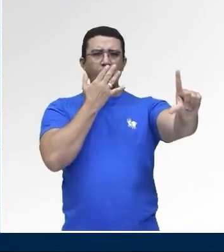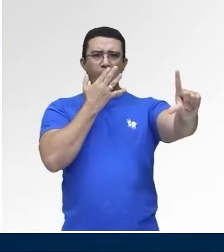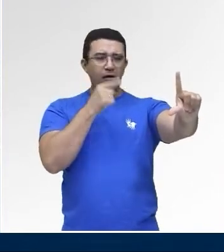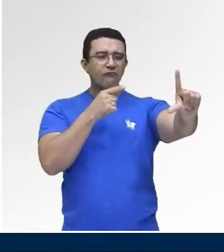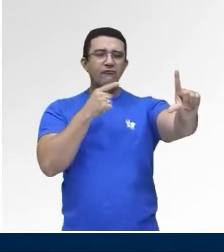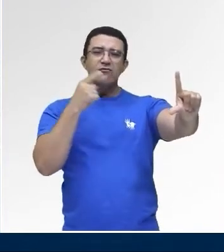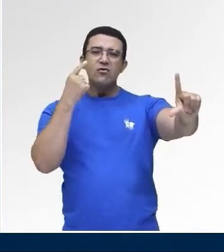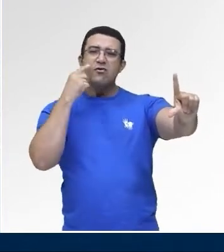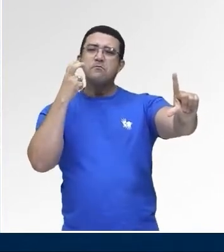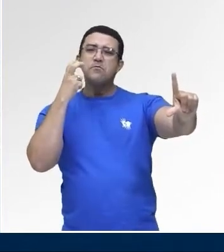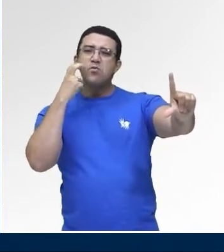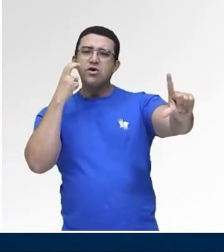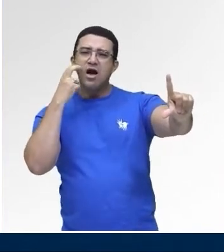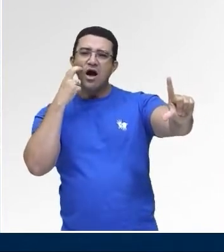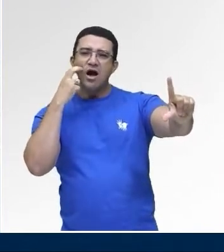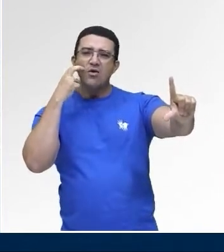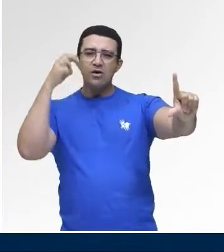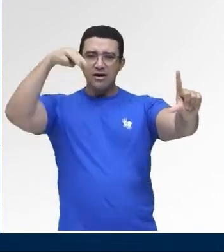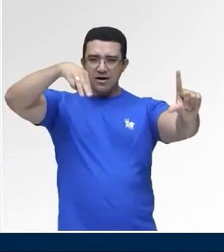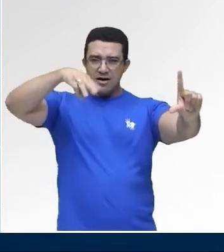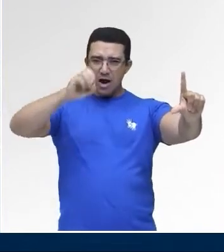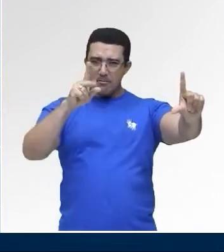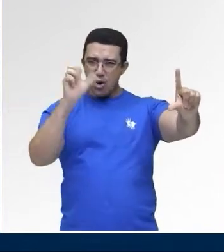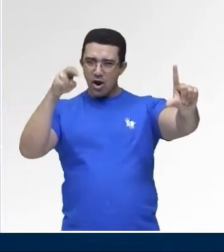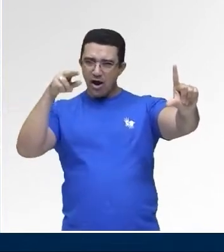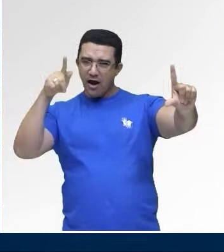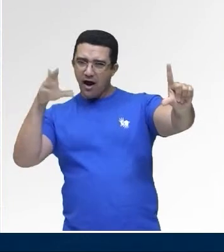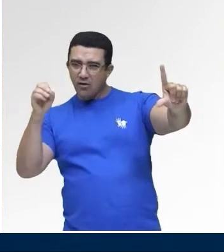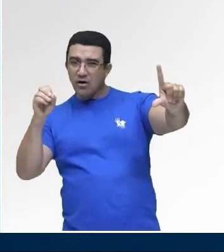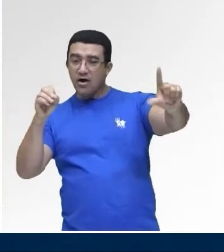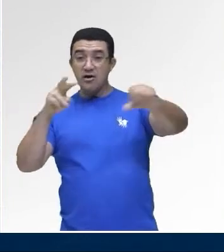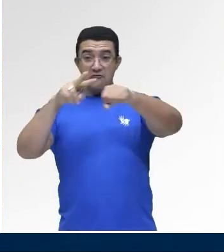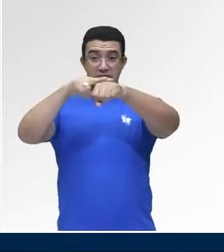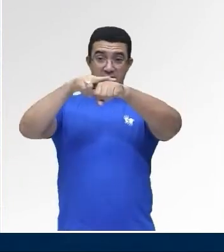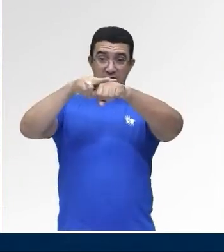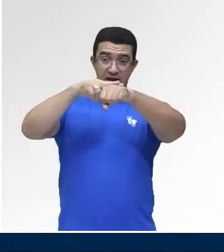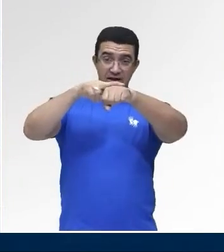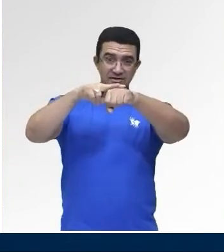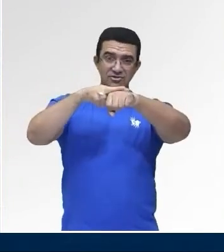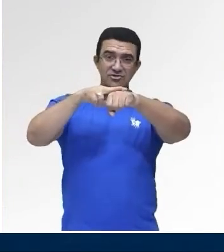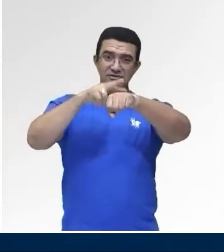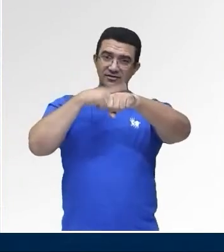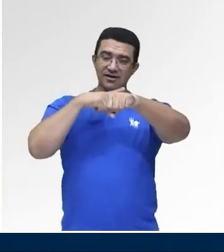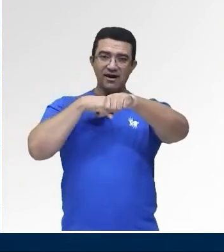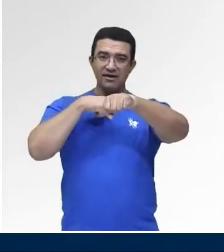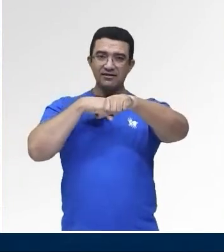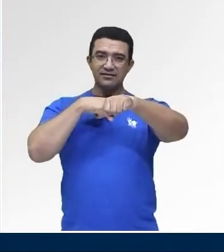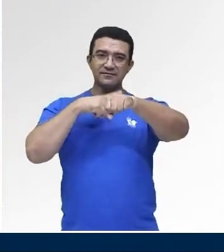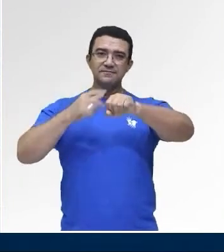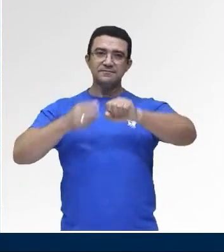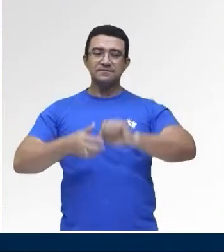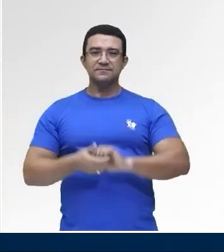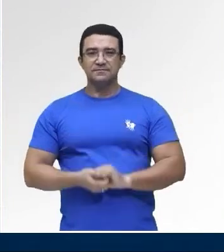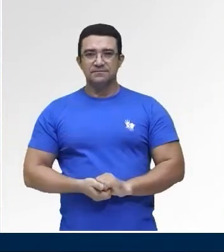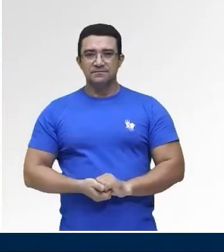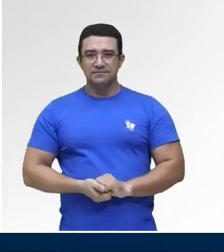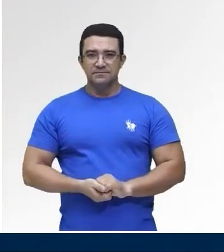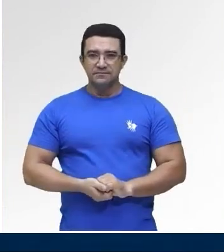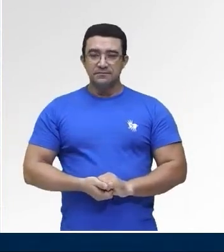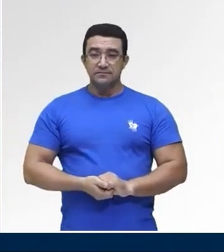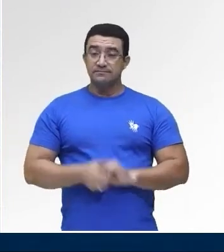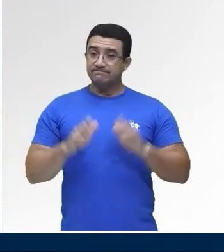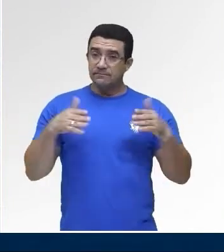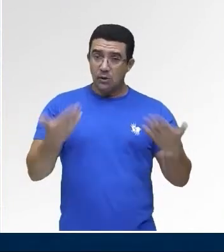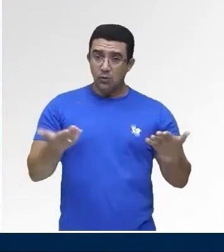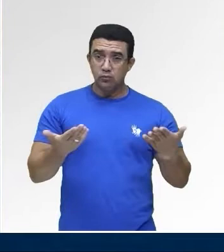bem vermelhinhos, o contraste do vermelho com o verde, né, que também é bem interessante. Então,